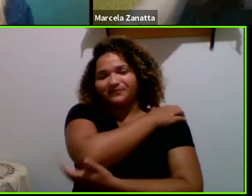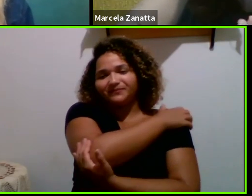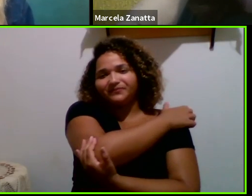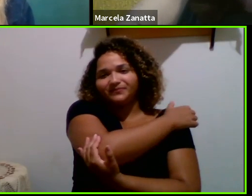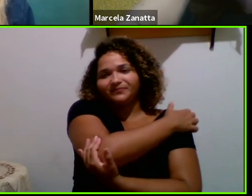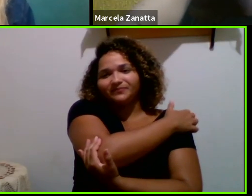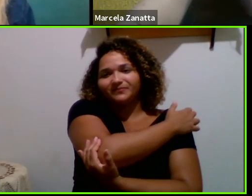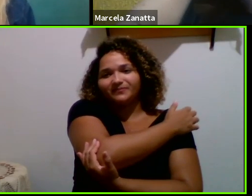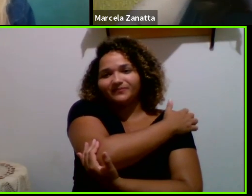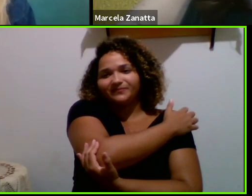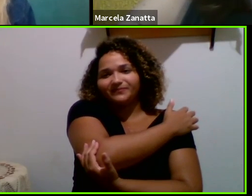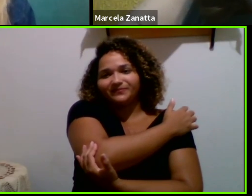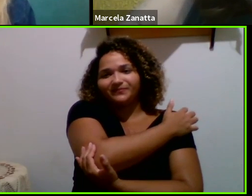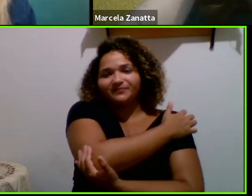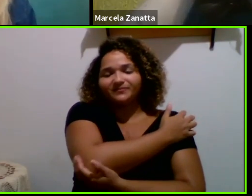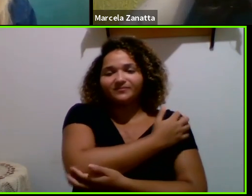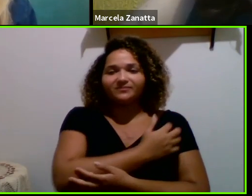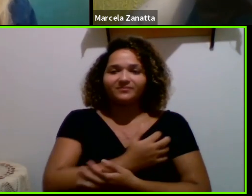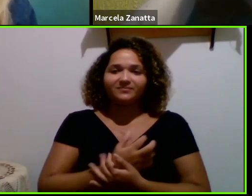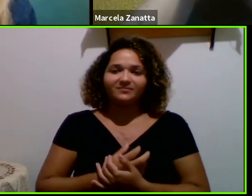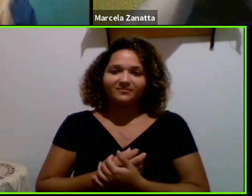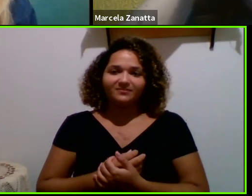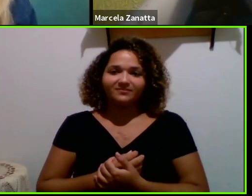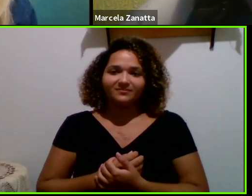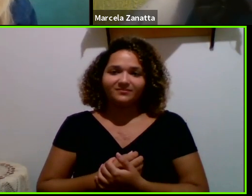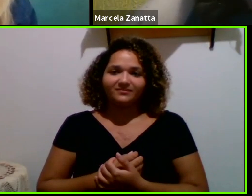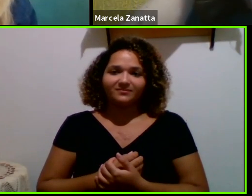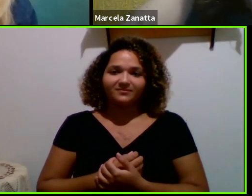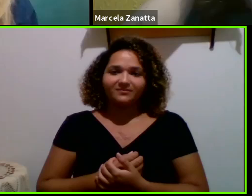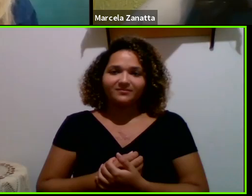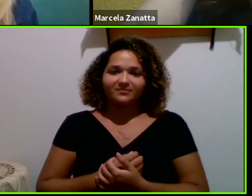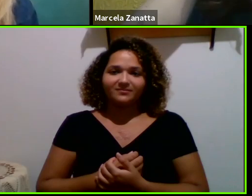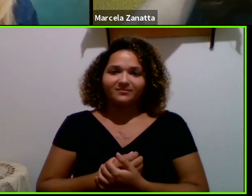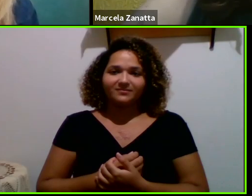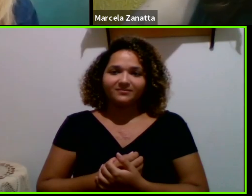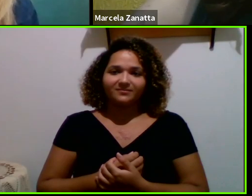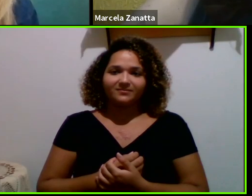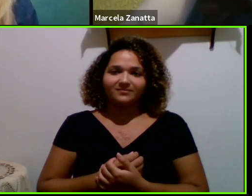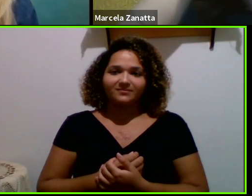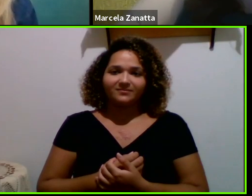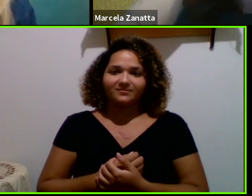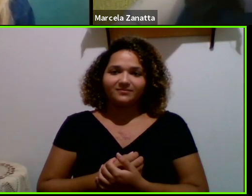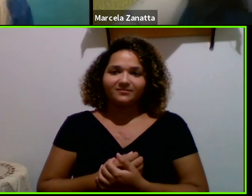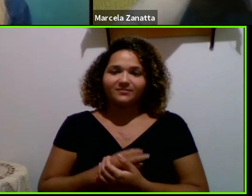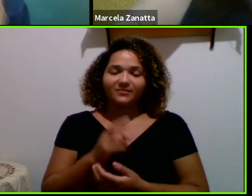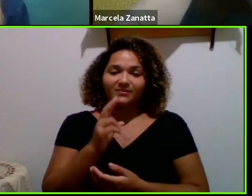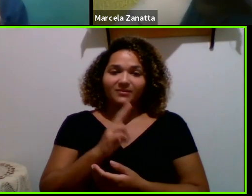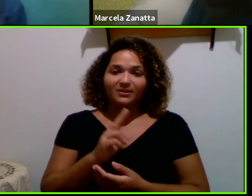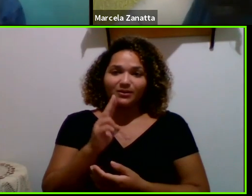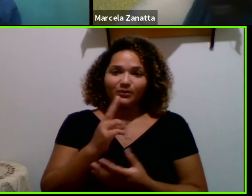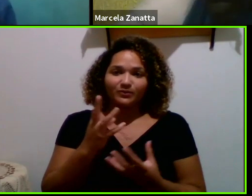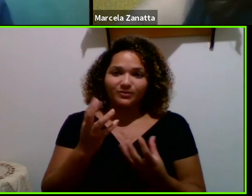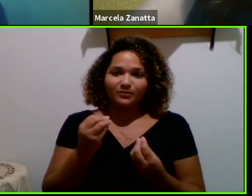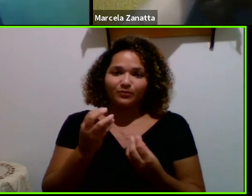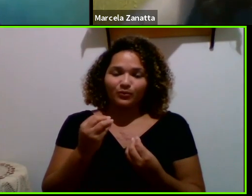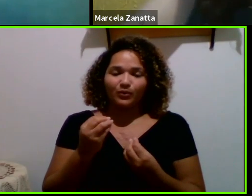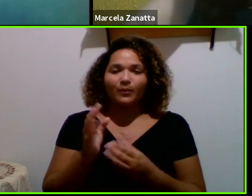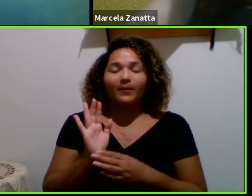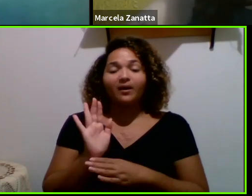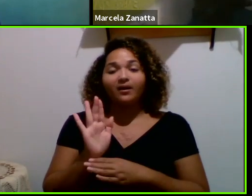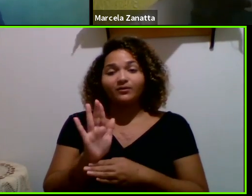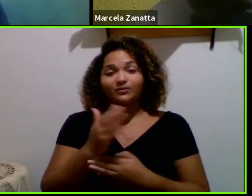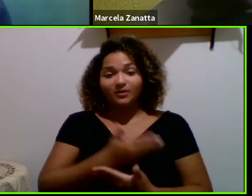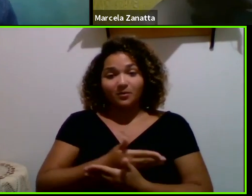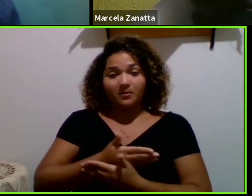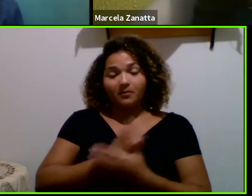diâmetro do estreito inferior. É uma posição bem bacana, é uma posição que a gente usa muito para ajudar a rodar. Às vezes está com